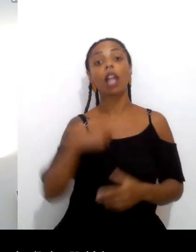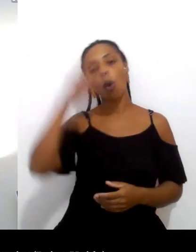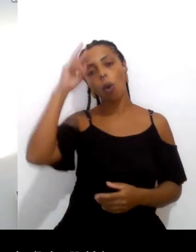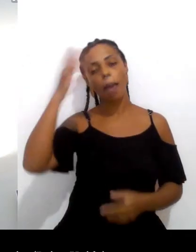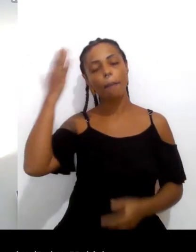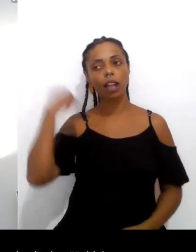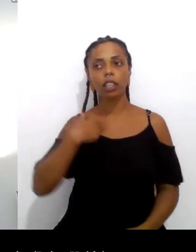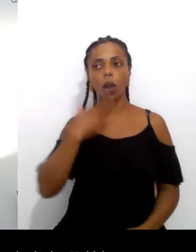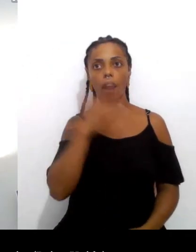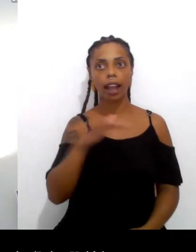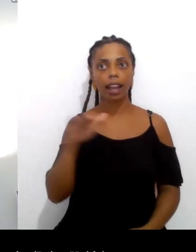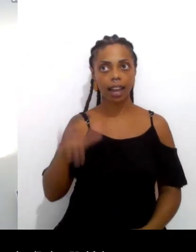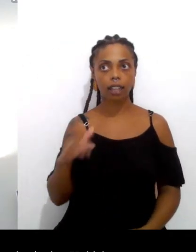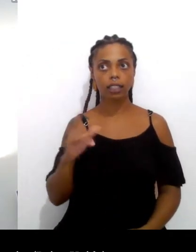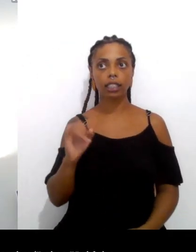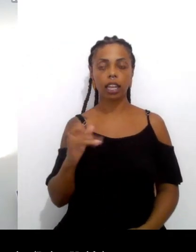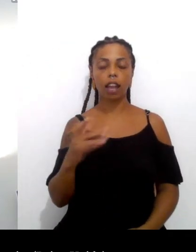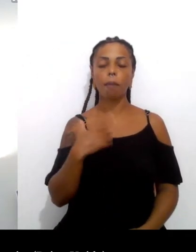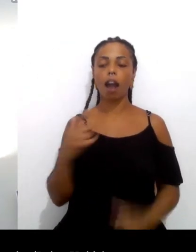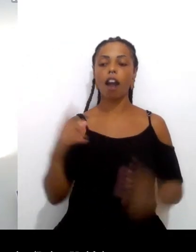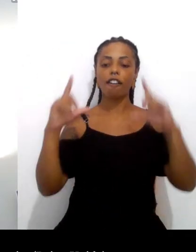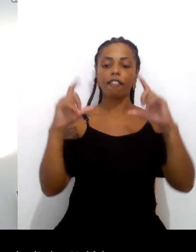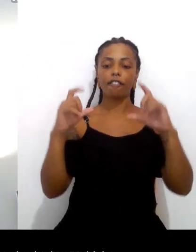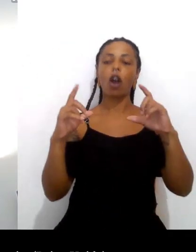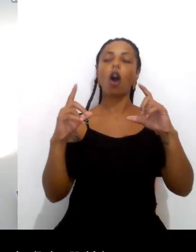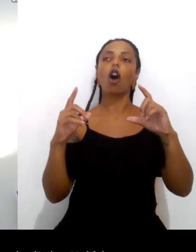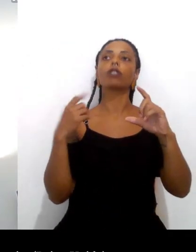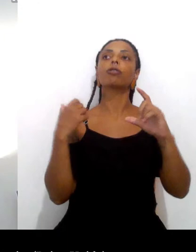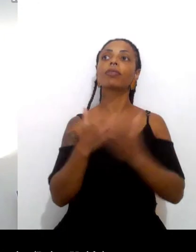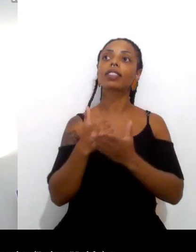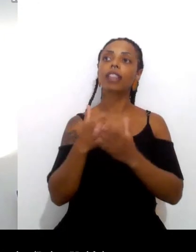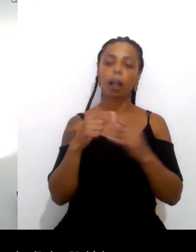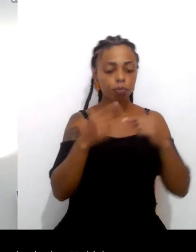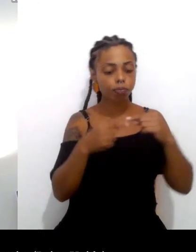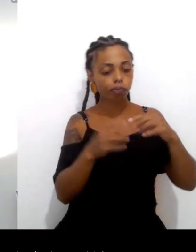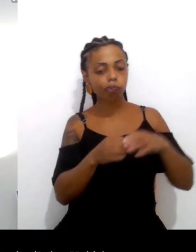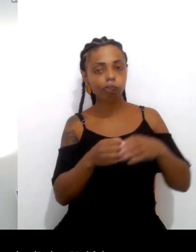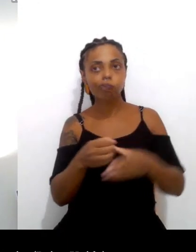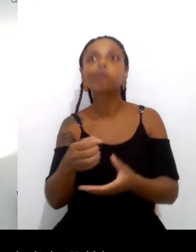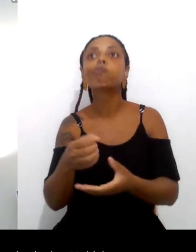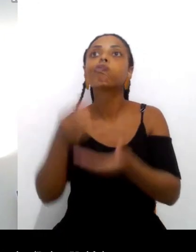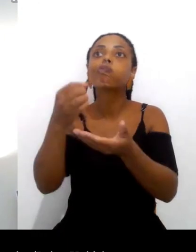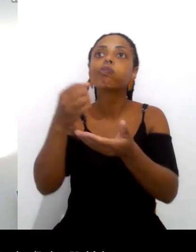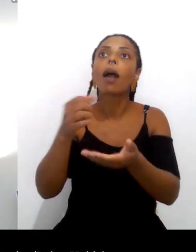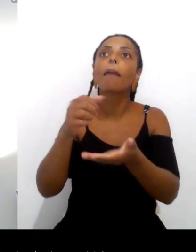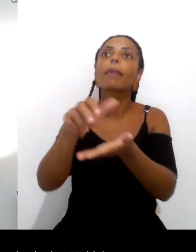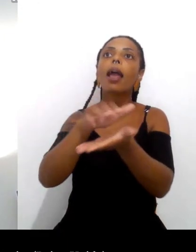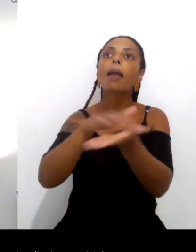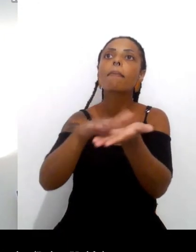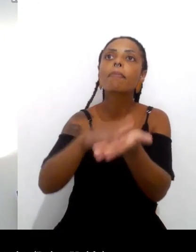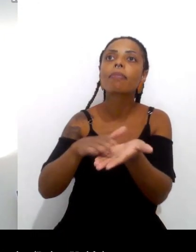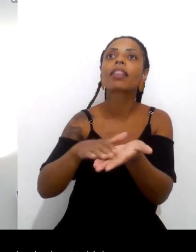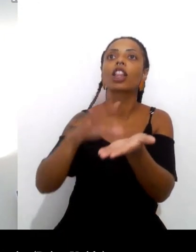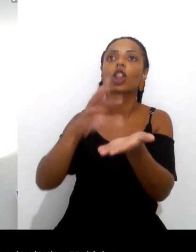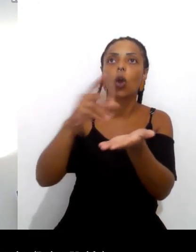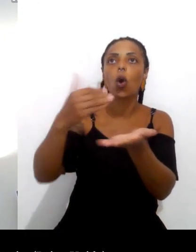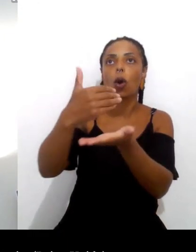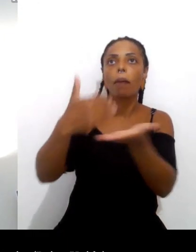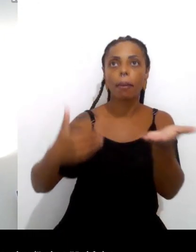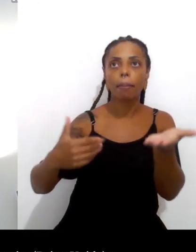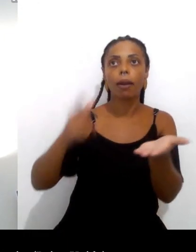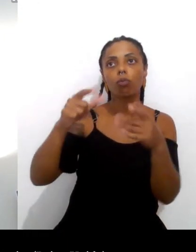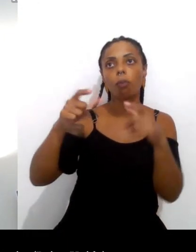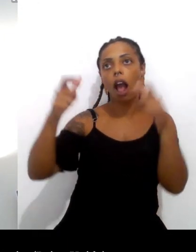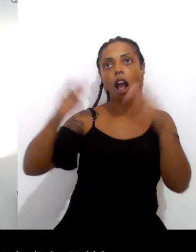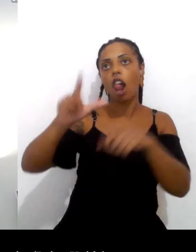se tirava fotos levava para ser revelado numa loja numa cabine e basicamente